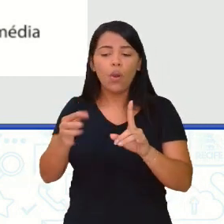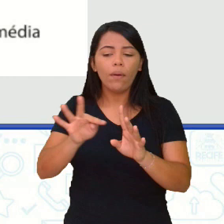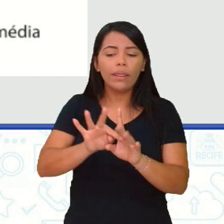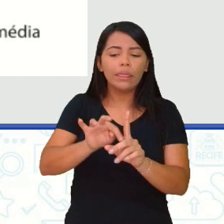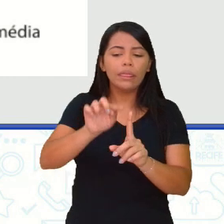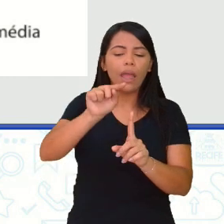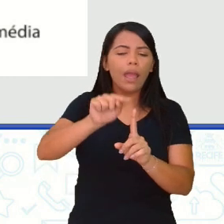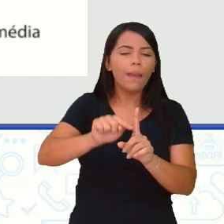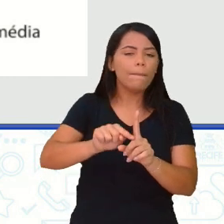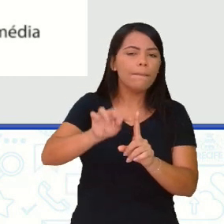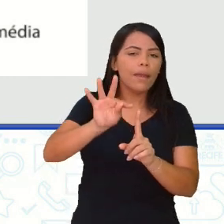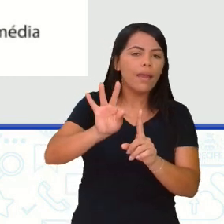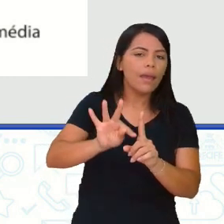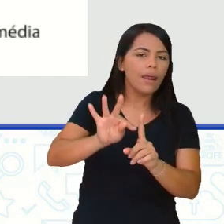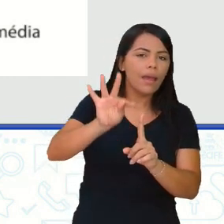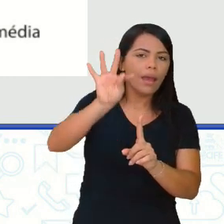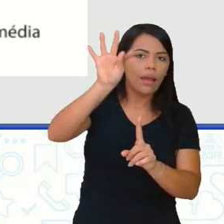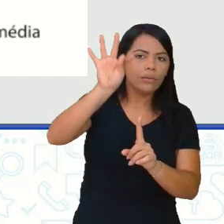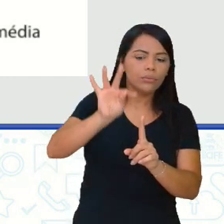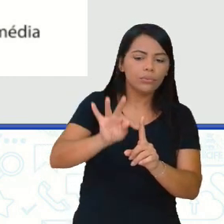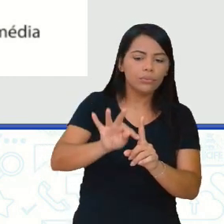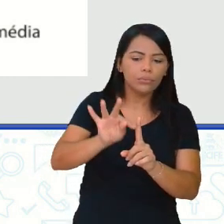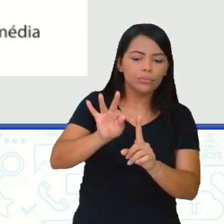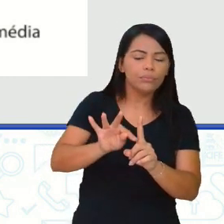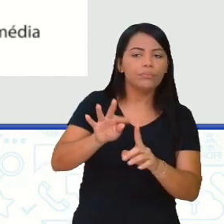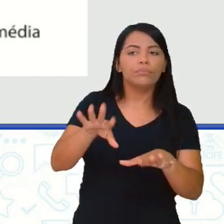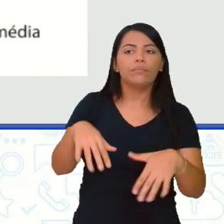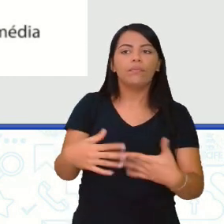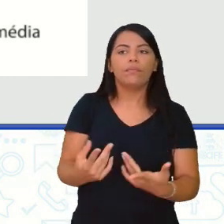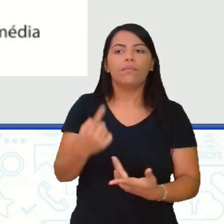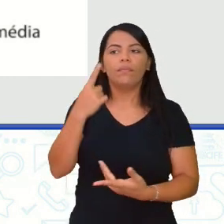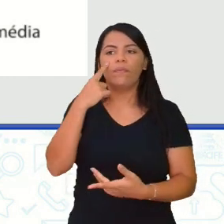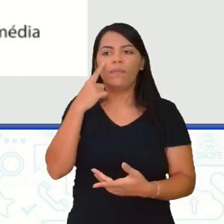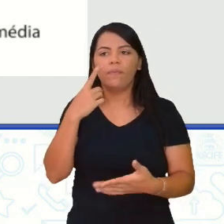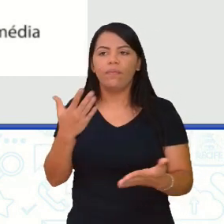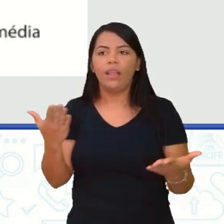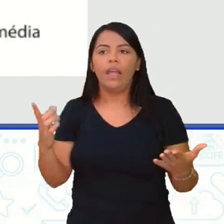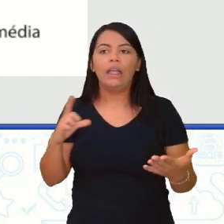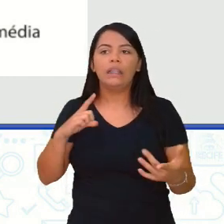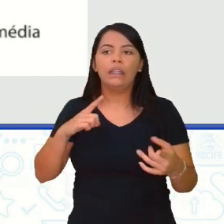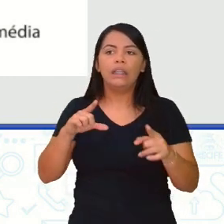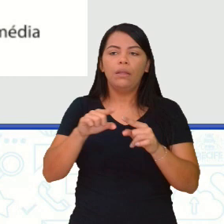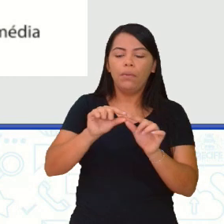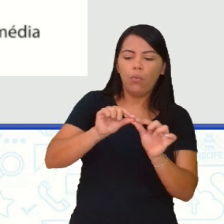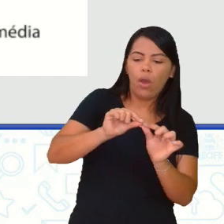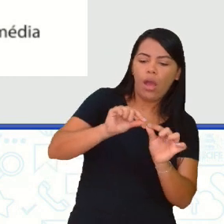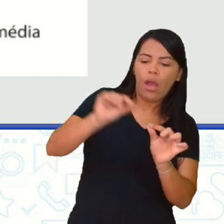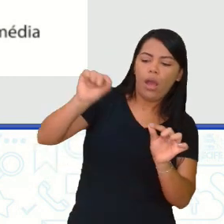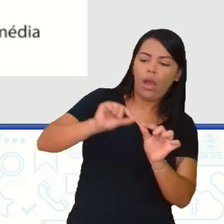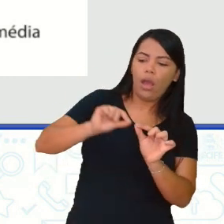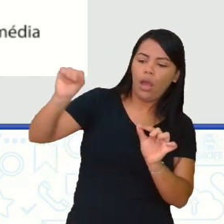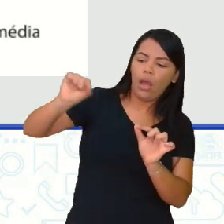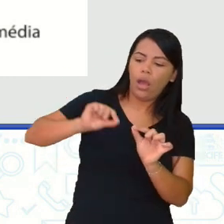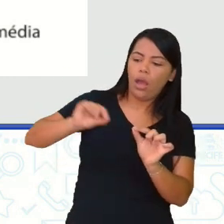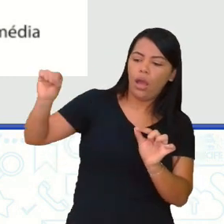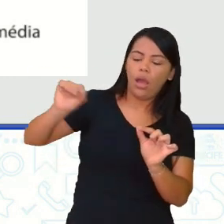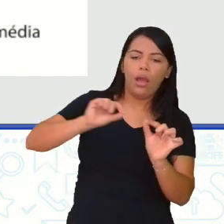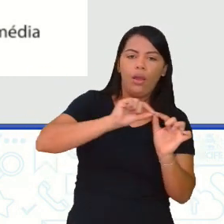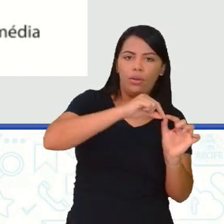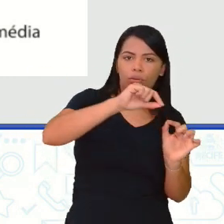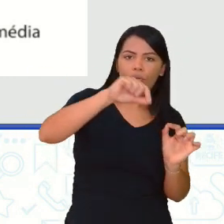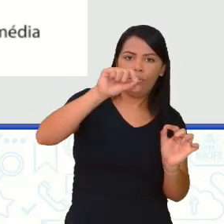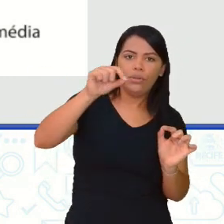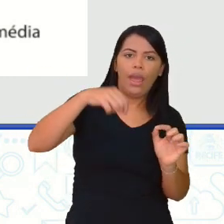Essa coluna que está riscadinho, está tracejada na diagonal, é a de precipitação, ou seja,